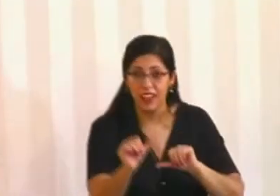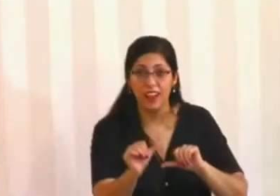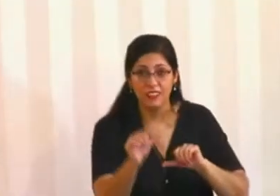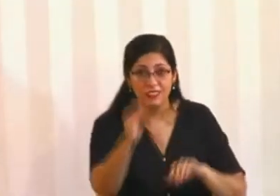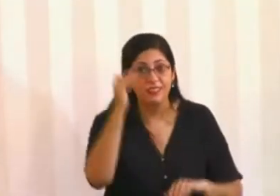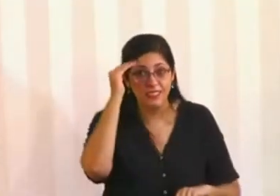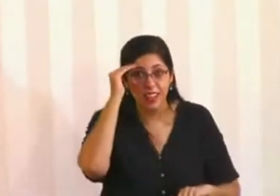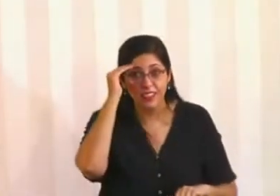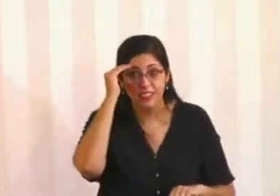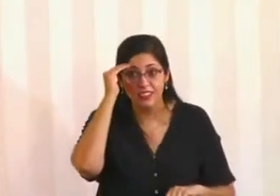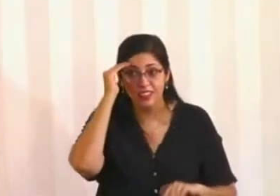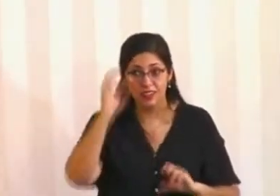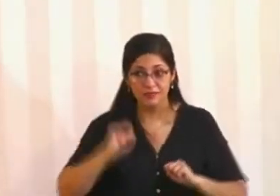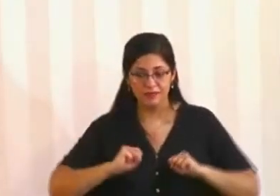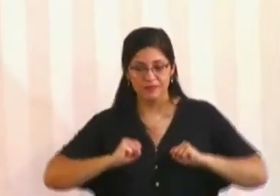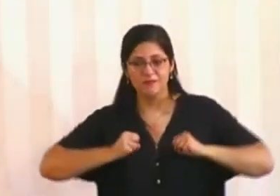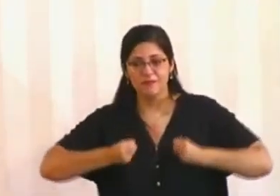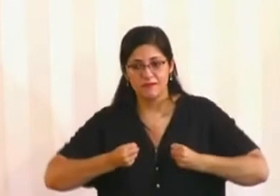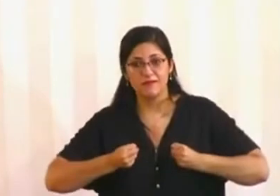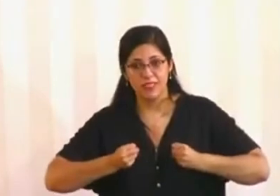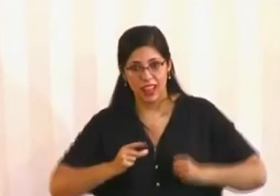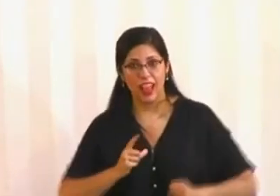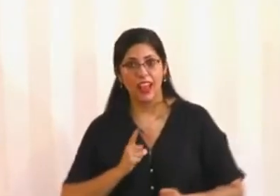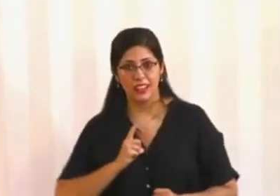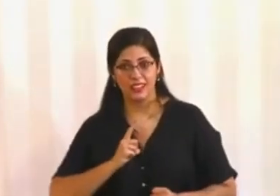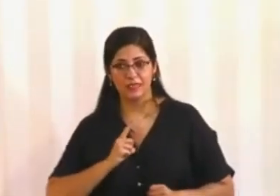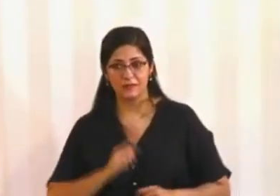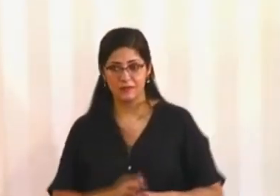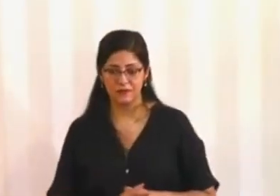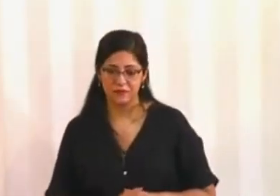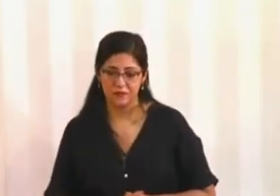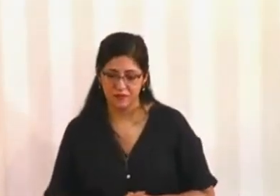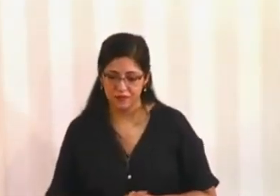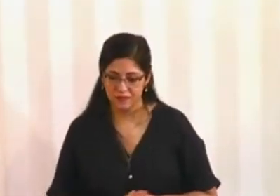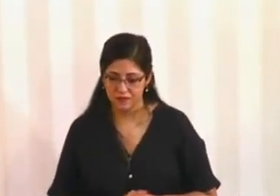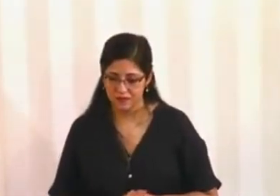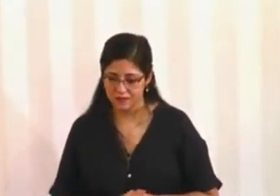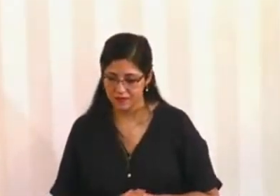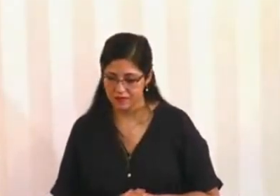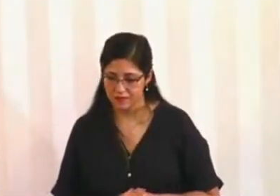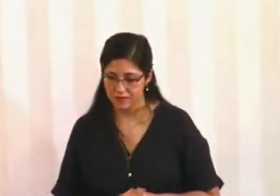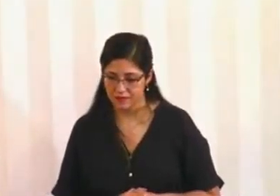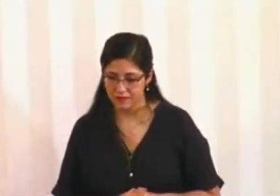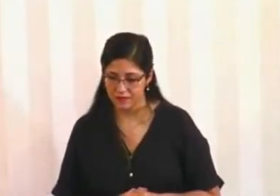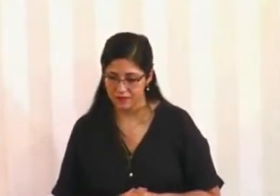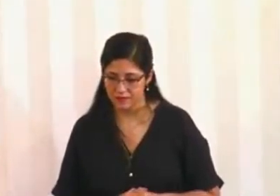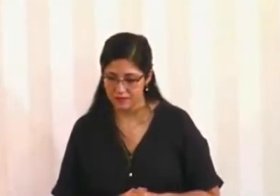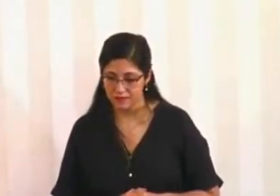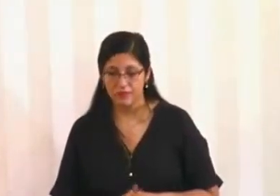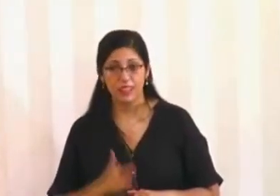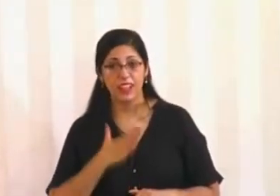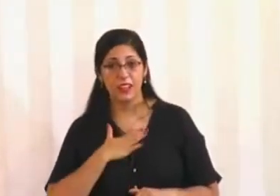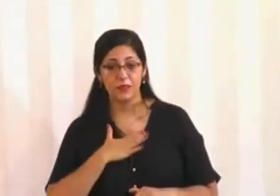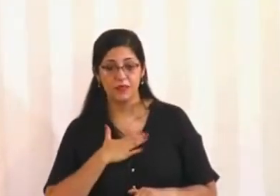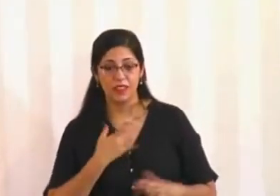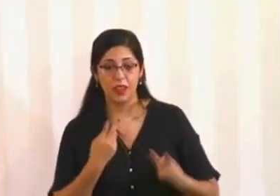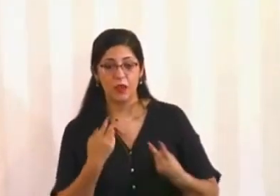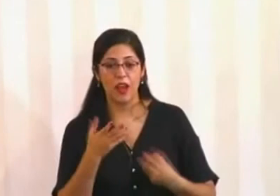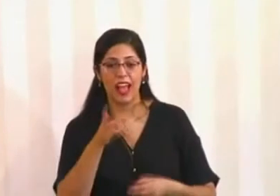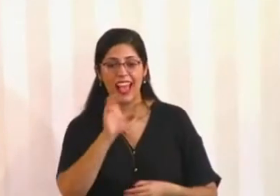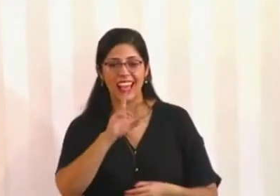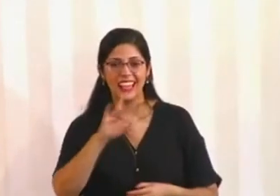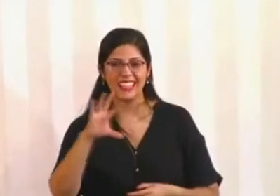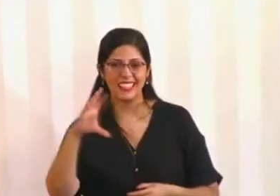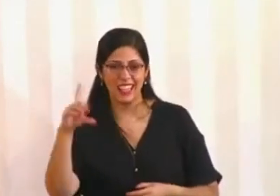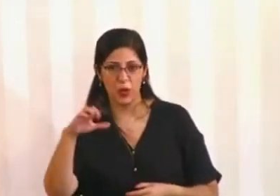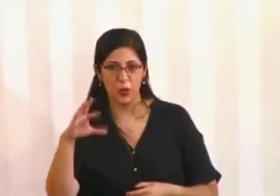e vai mostrar muito mais vigor, muito mais força do que eu, e eles vão falar: olha, está na hora de eu dizer: meu filho, você é o meu Eliseu,